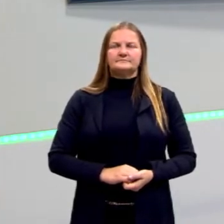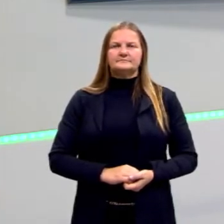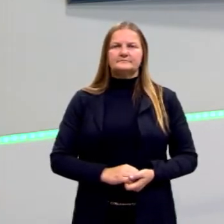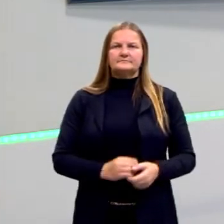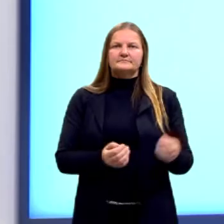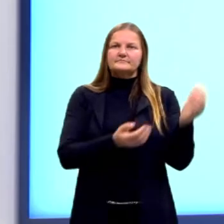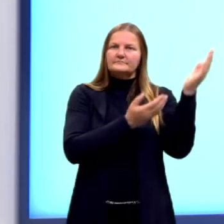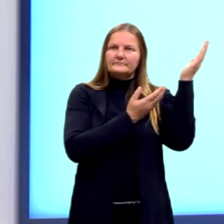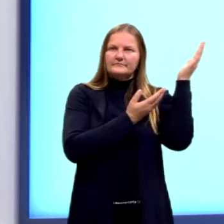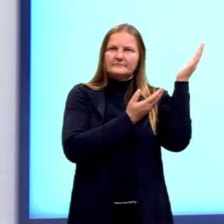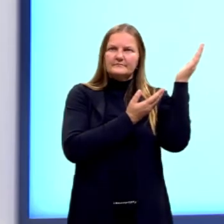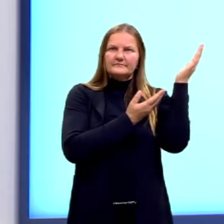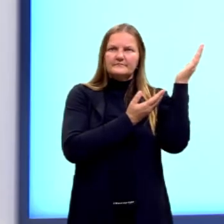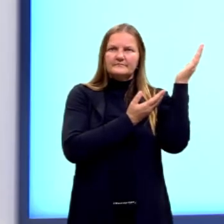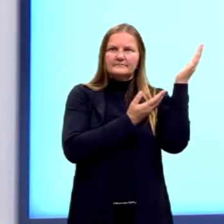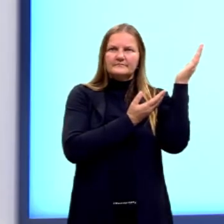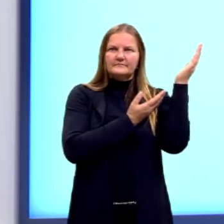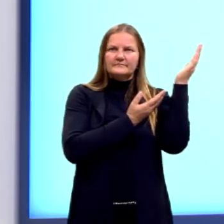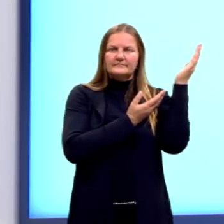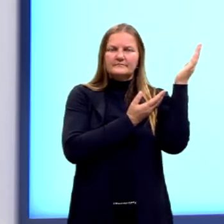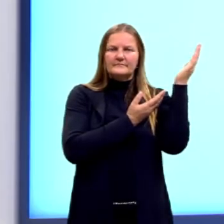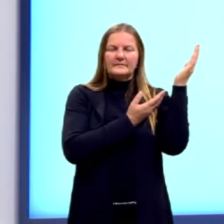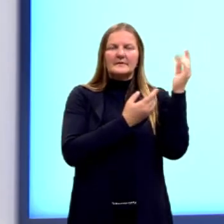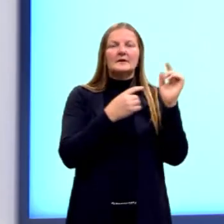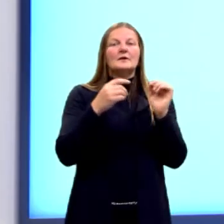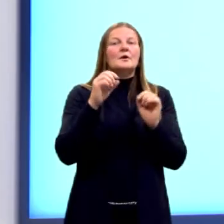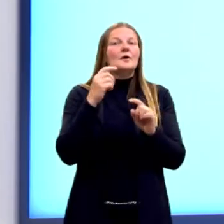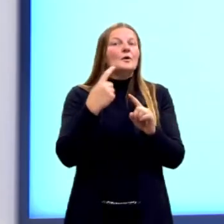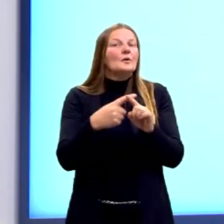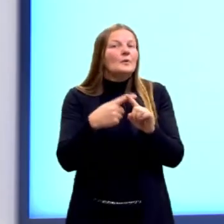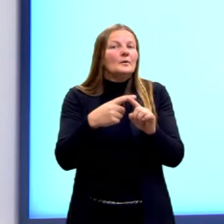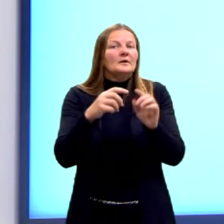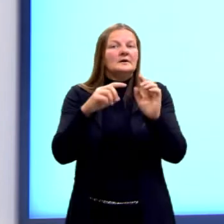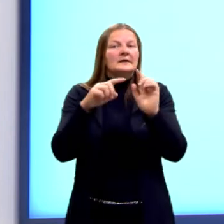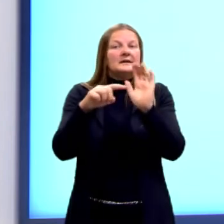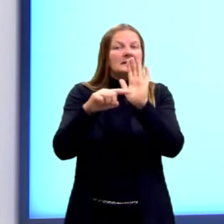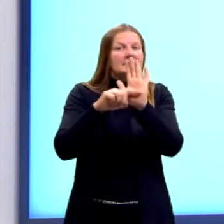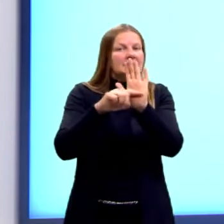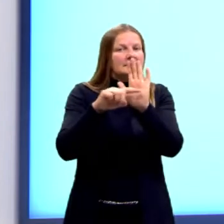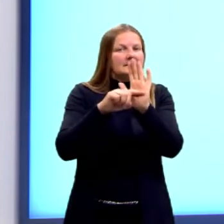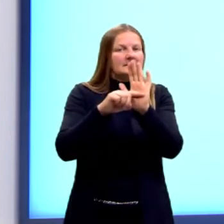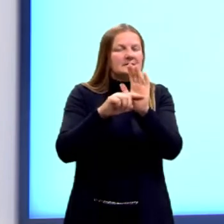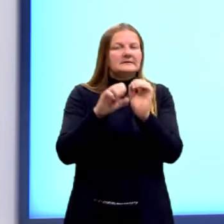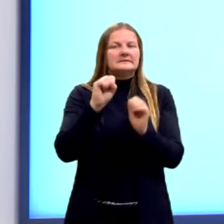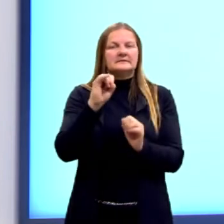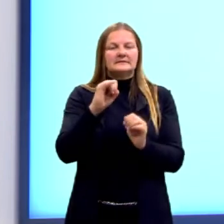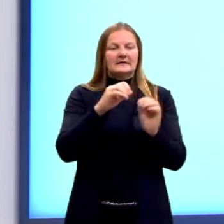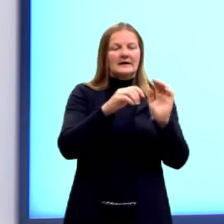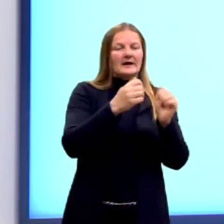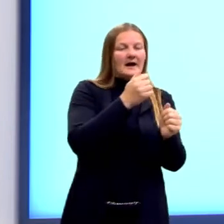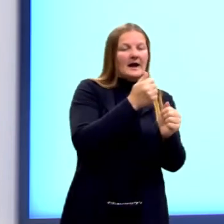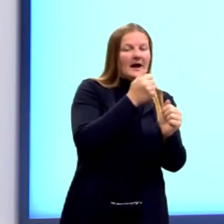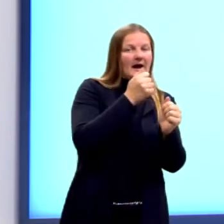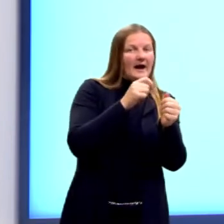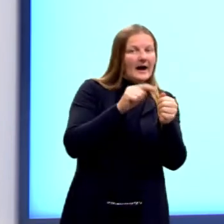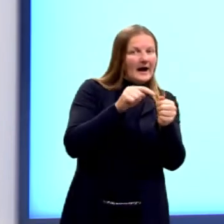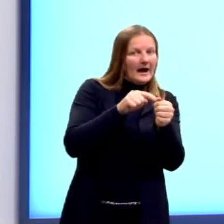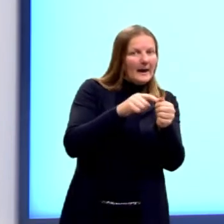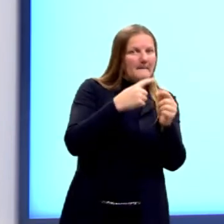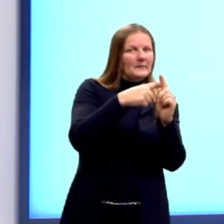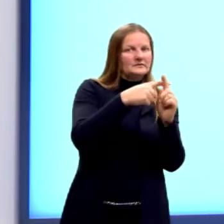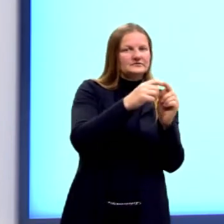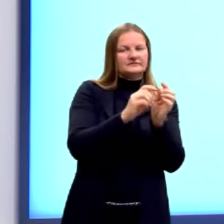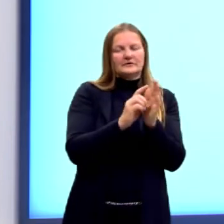isso a gente tem então uma carga negativa né que que acontece a gente botar lá no ponto b tu essa carga